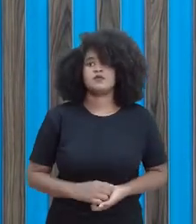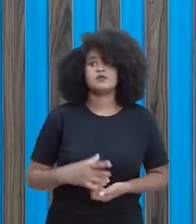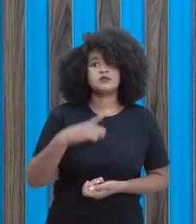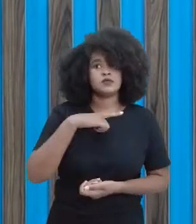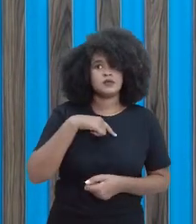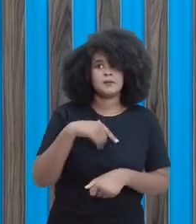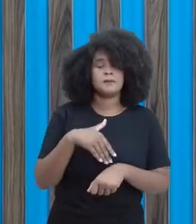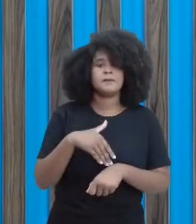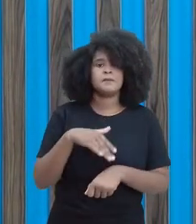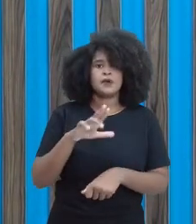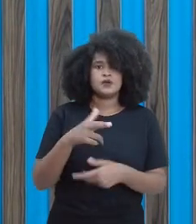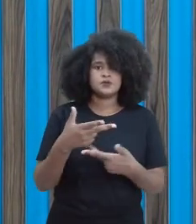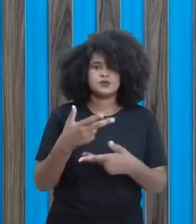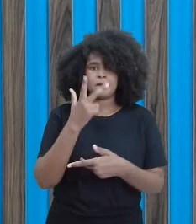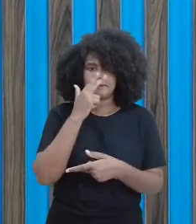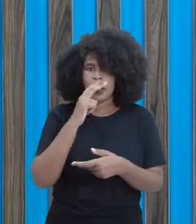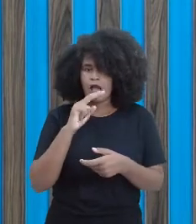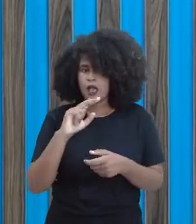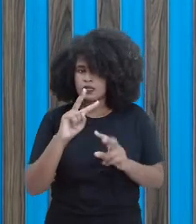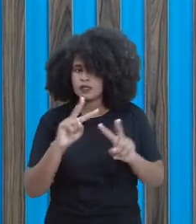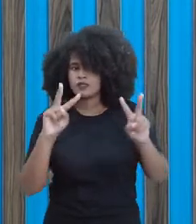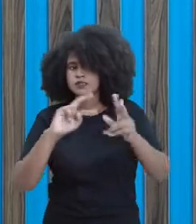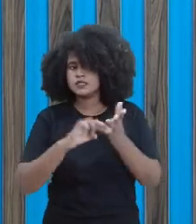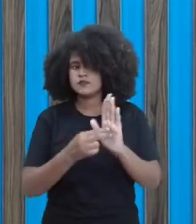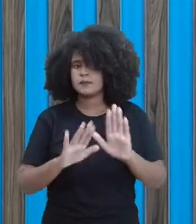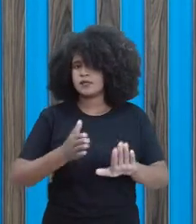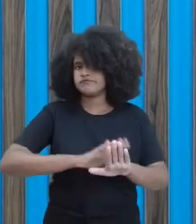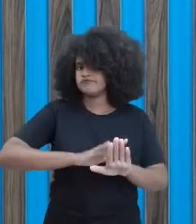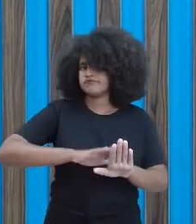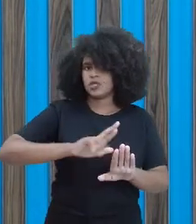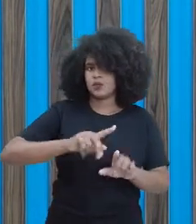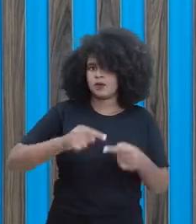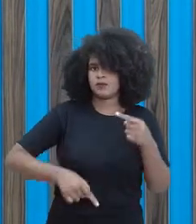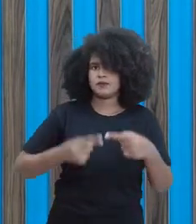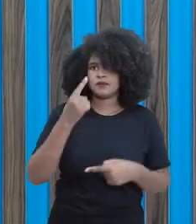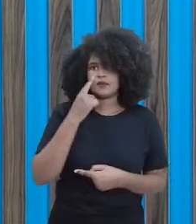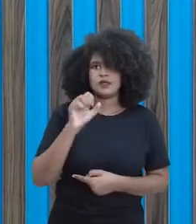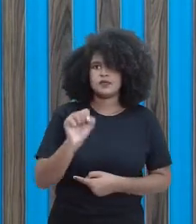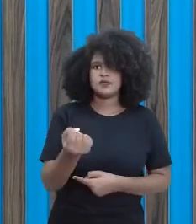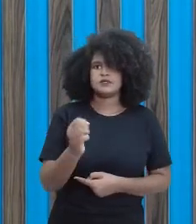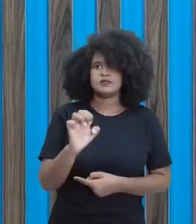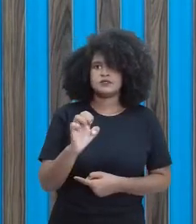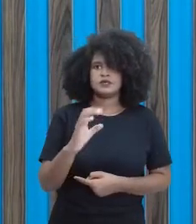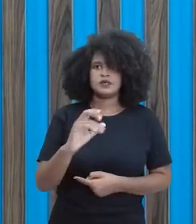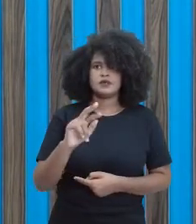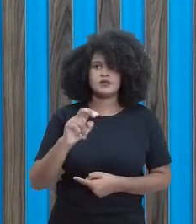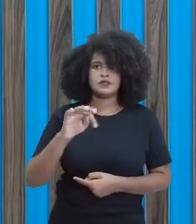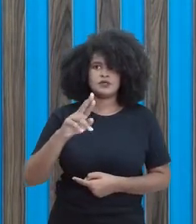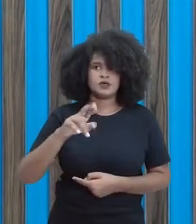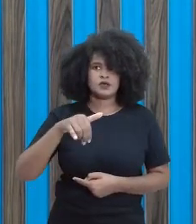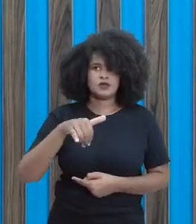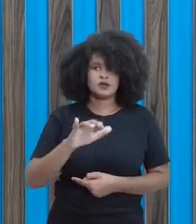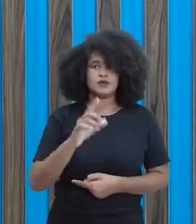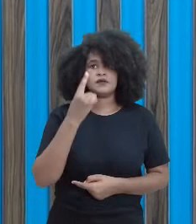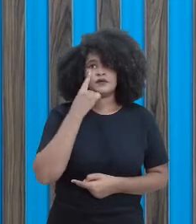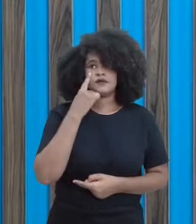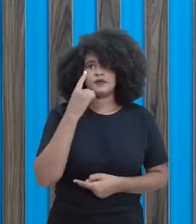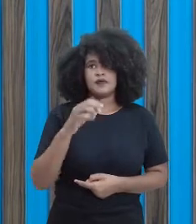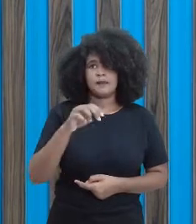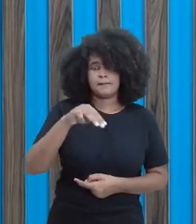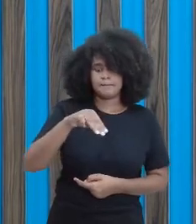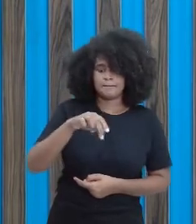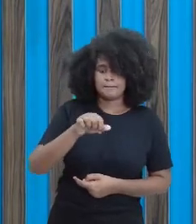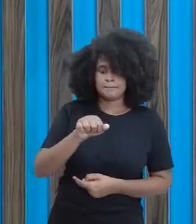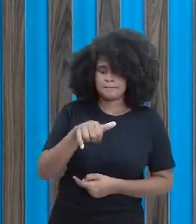aqui, gente, ó, cognato aqui, ó. Secretary e education, palavra cognata. Porém, major parece ser